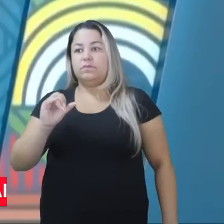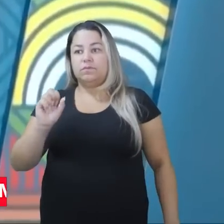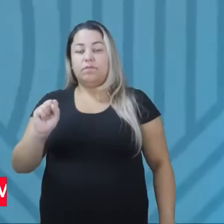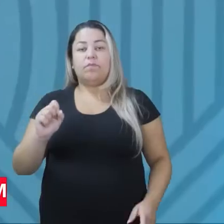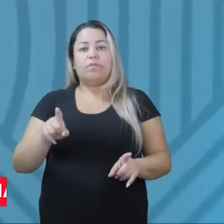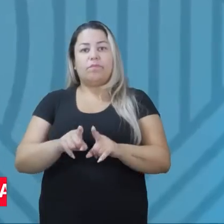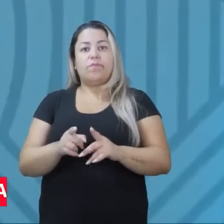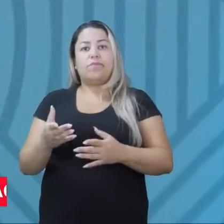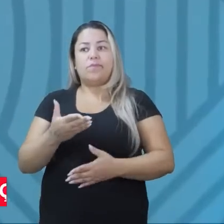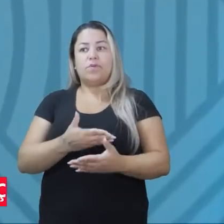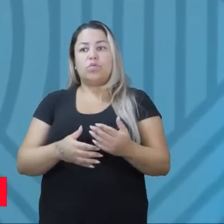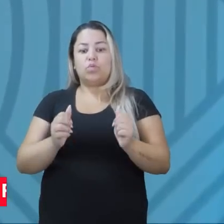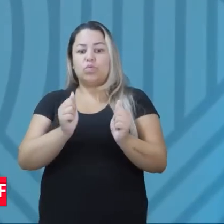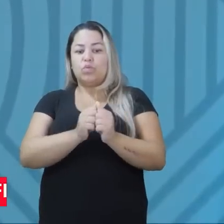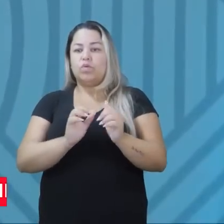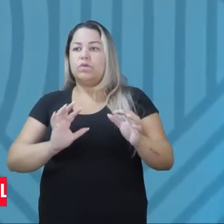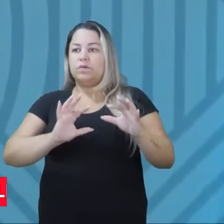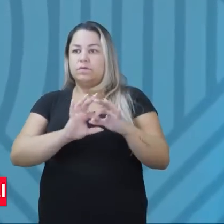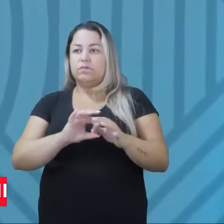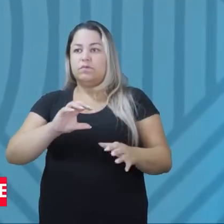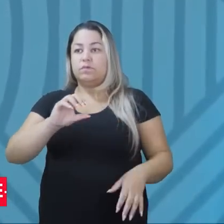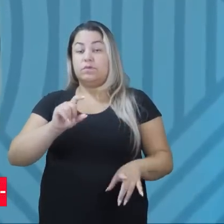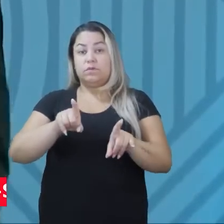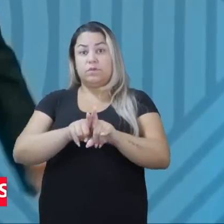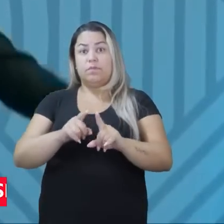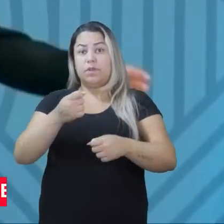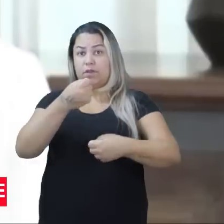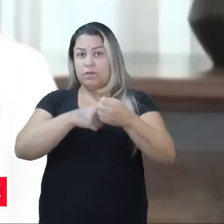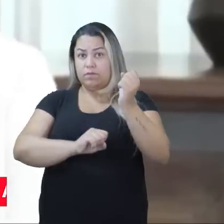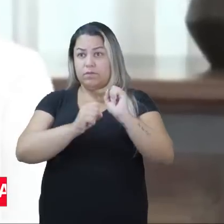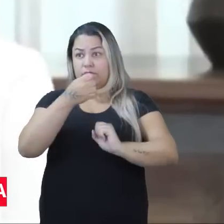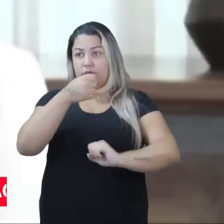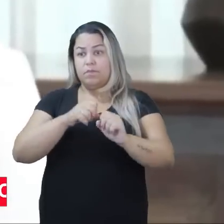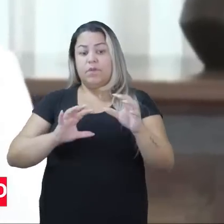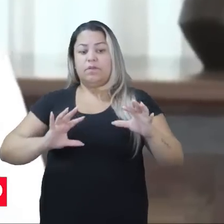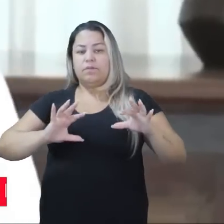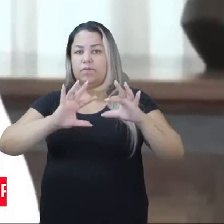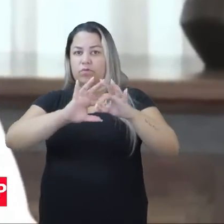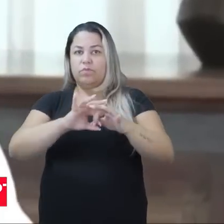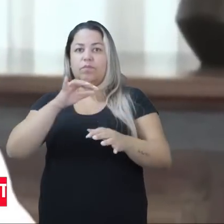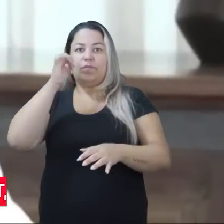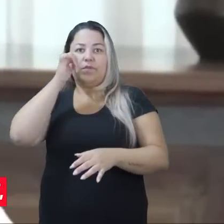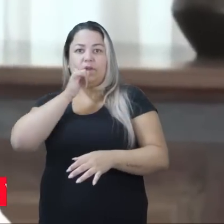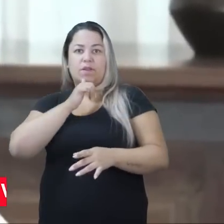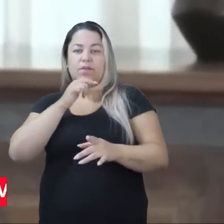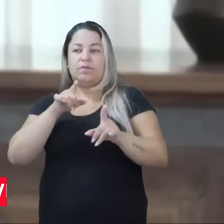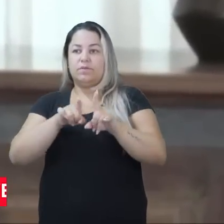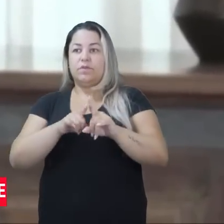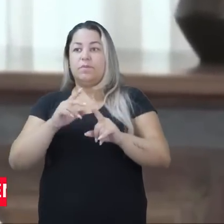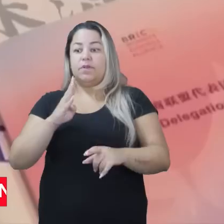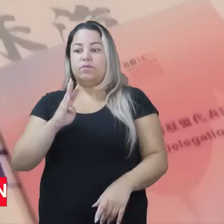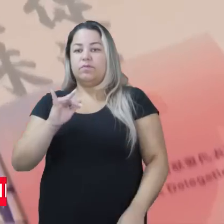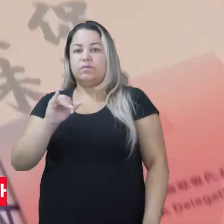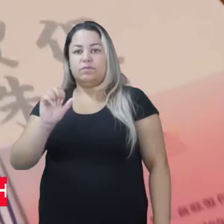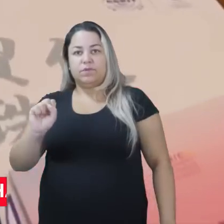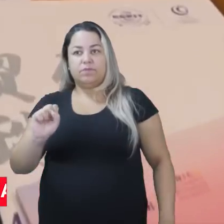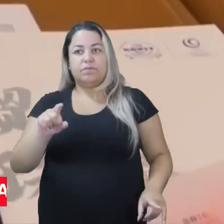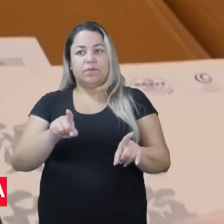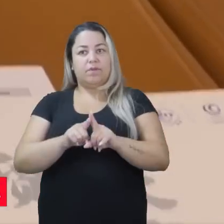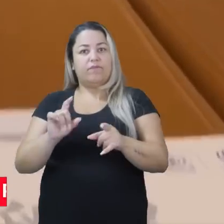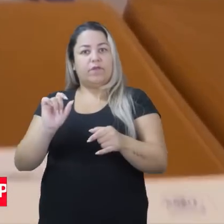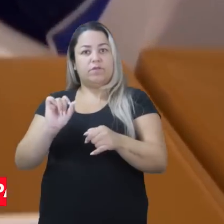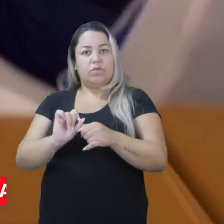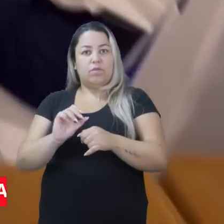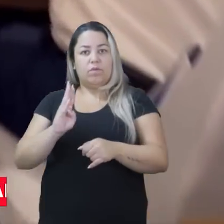com o SEBRAE, a Confederação Nacional da Indústria e a Aliança de Mulheres de Negócios do BRICS, vai realizar